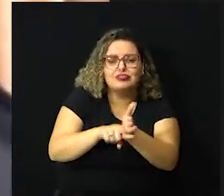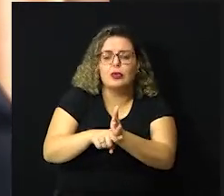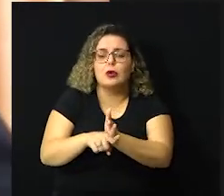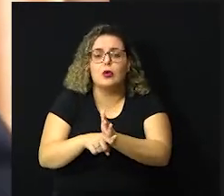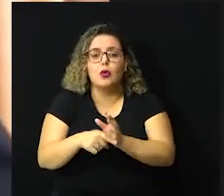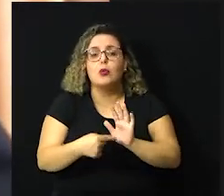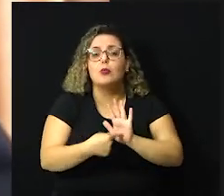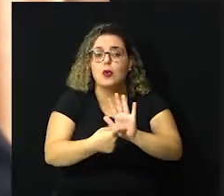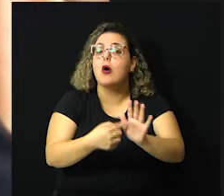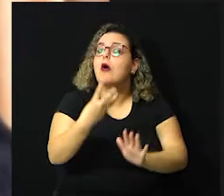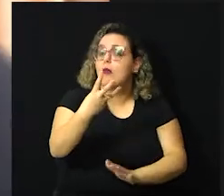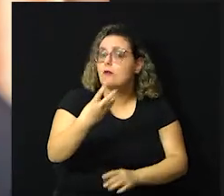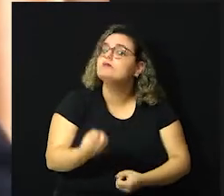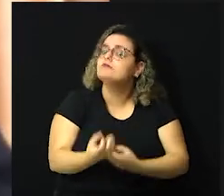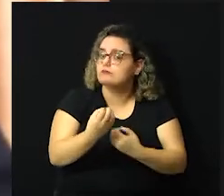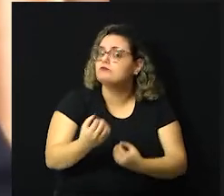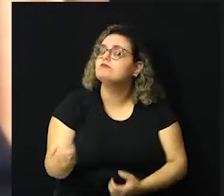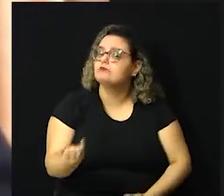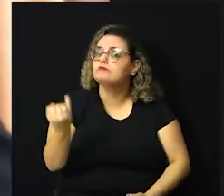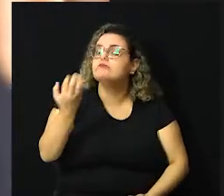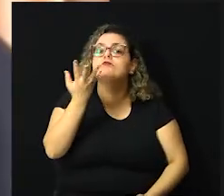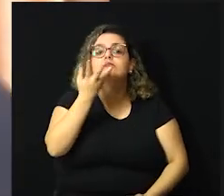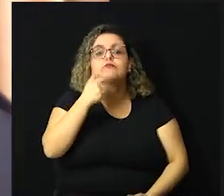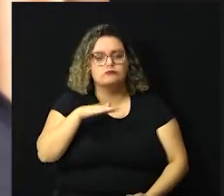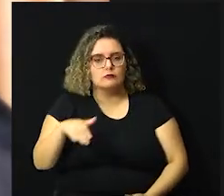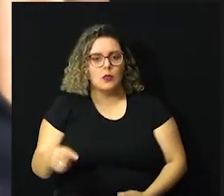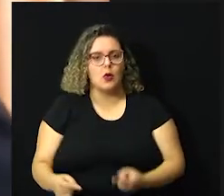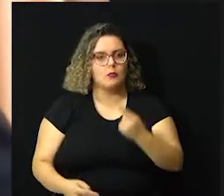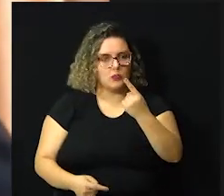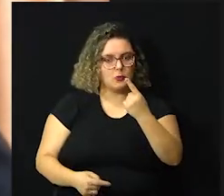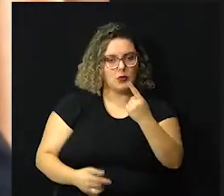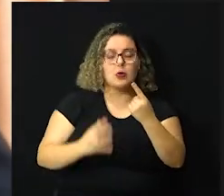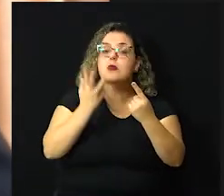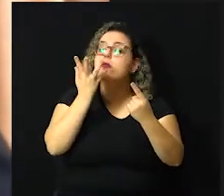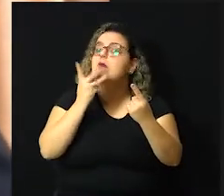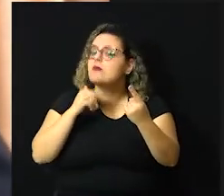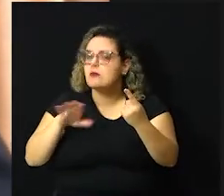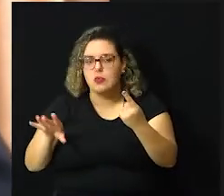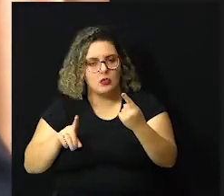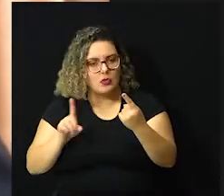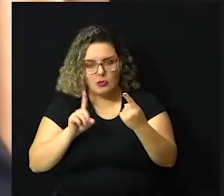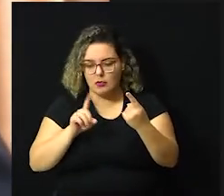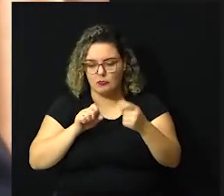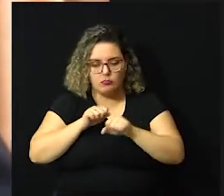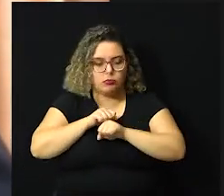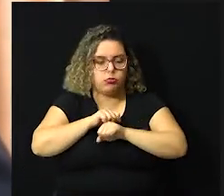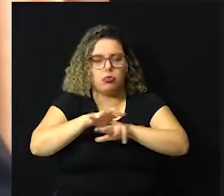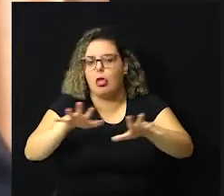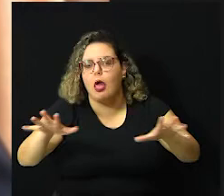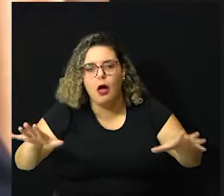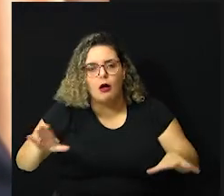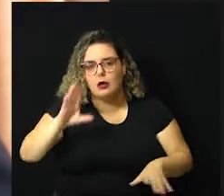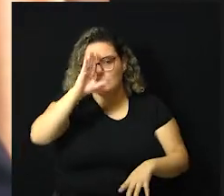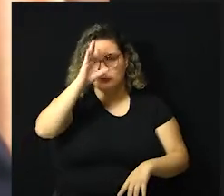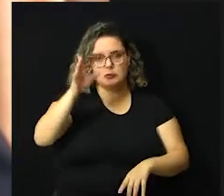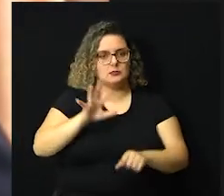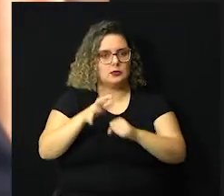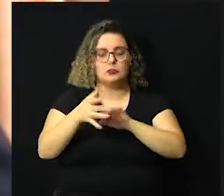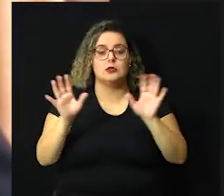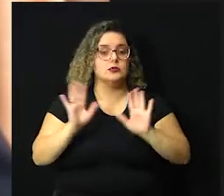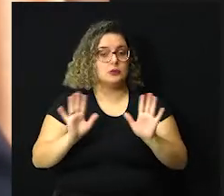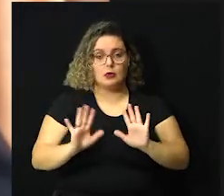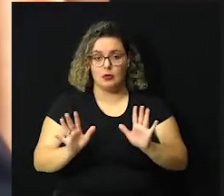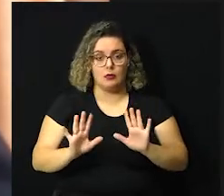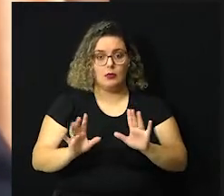menos 3 informações importantes com relação às crianças. Primeiro, criança não é um potente transmissor da doença COVID.